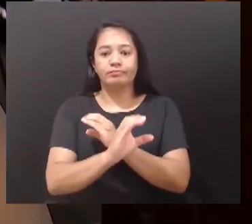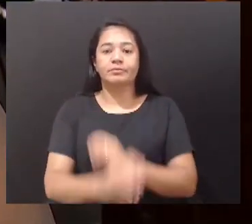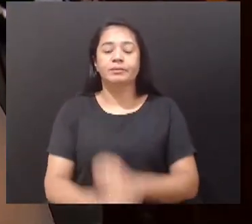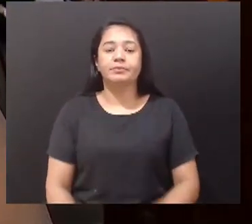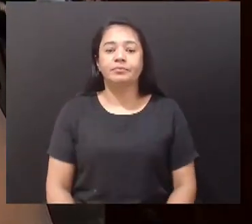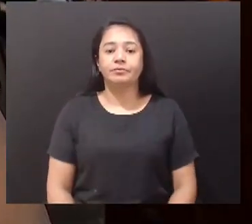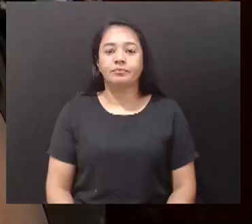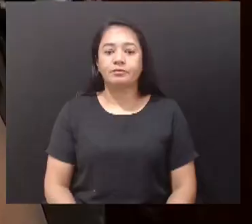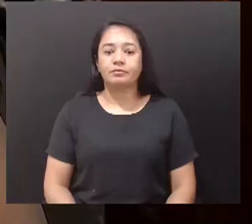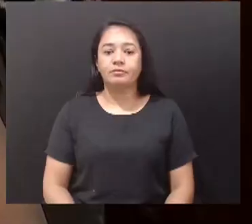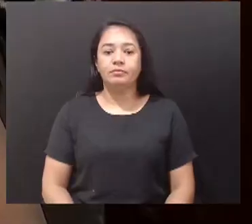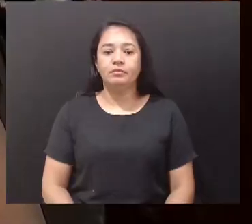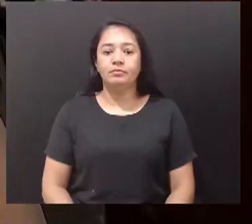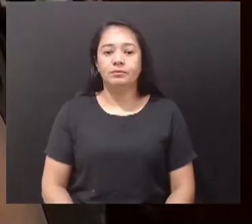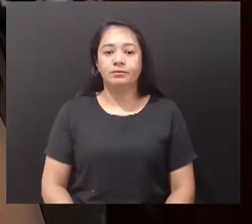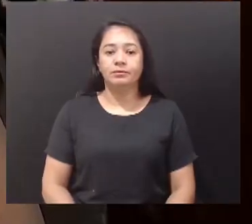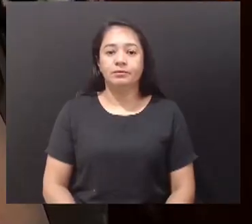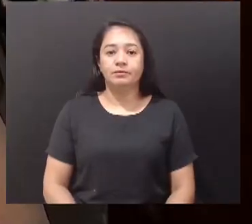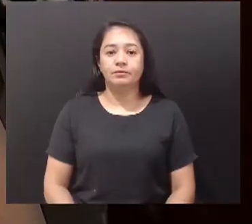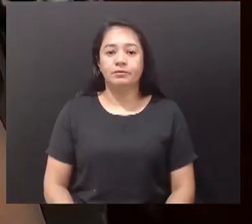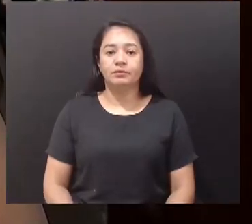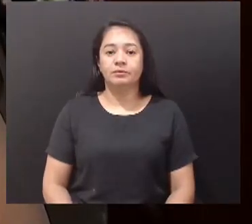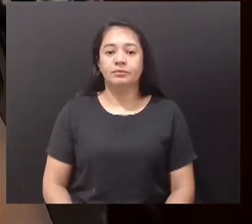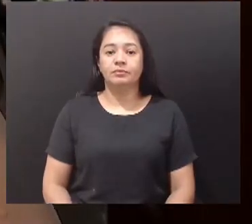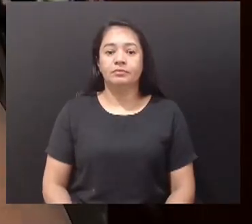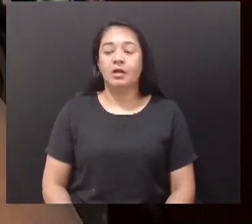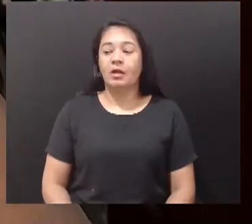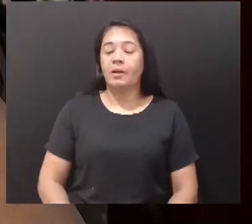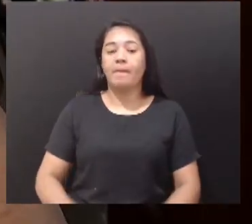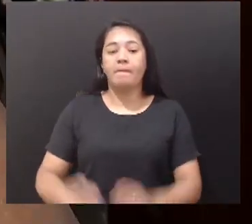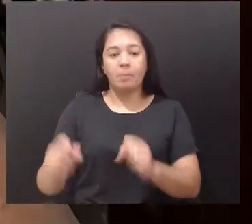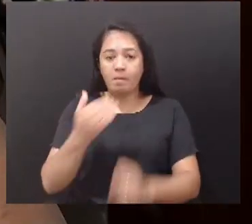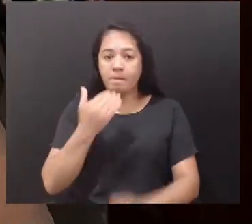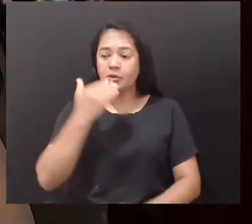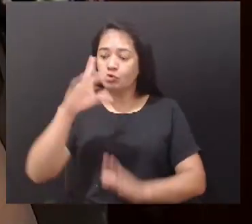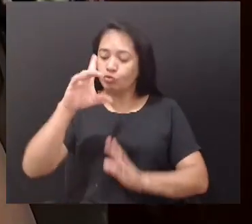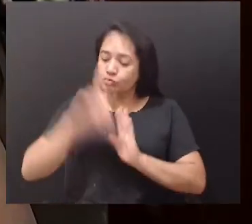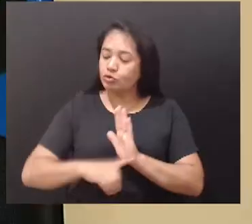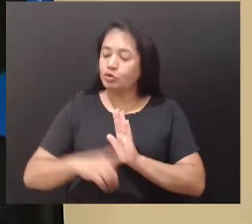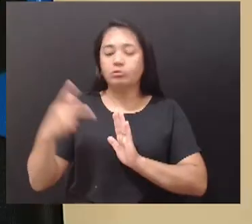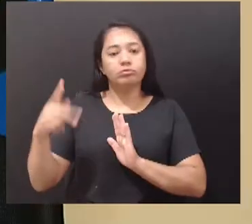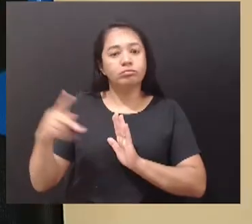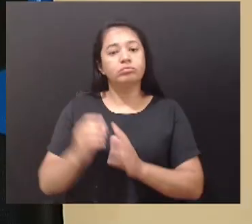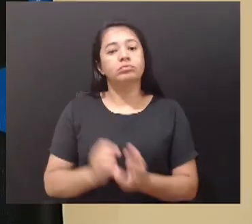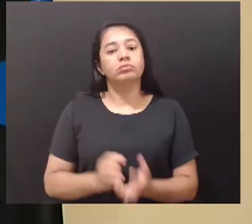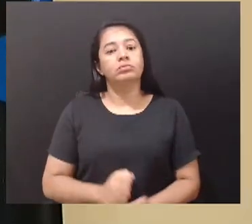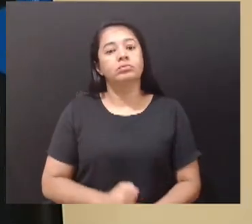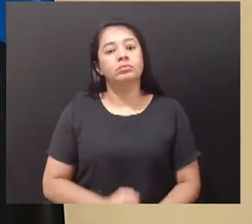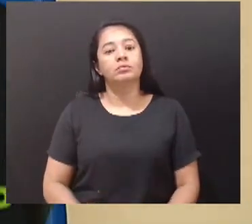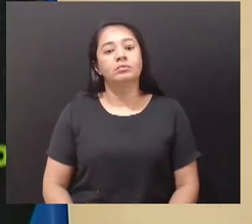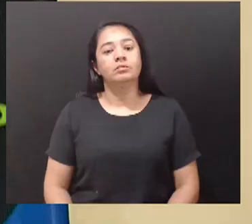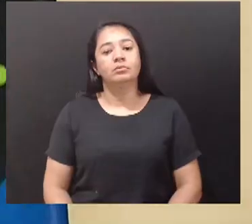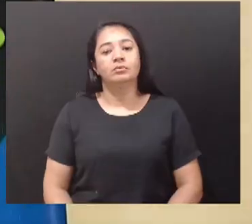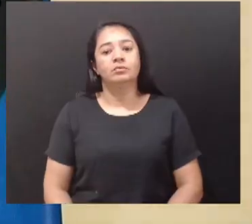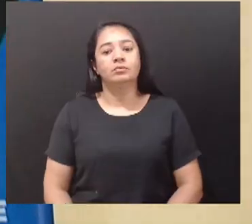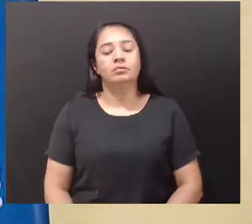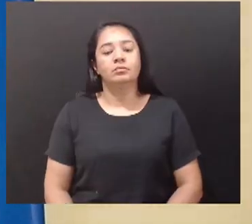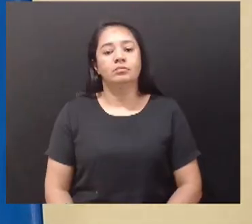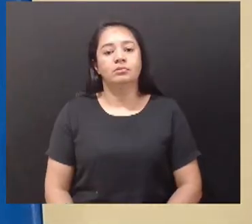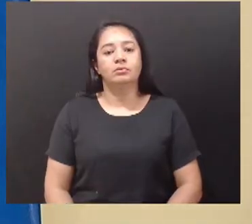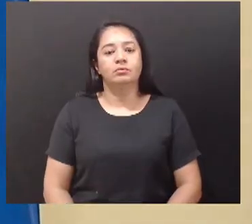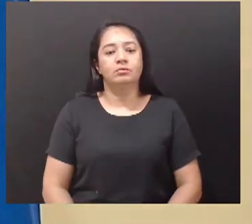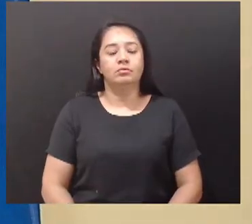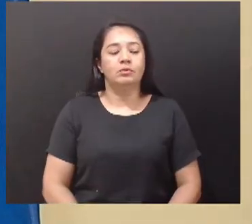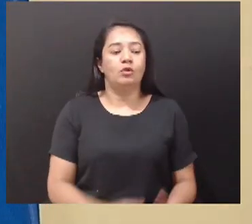poder solicitar os direitos que é da população. Embora os órgãos estejam